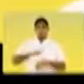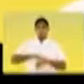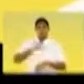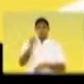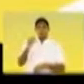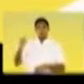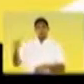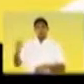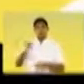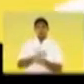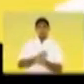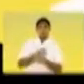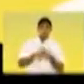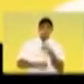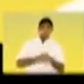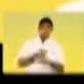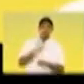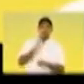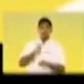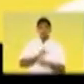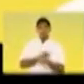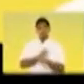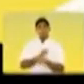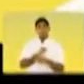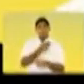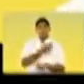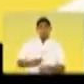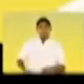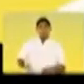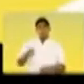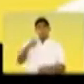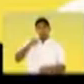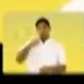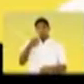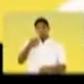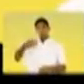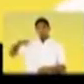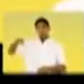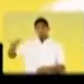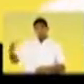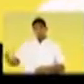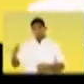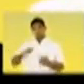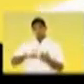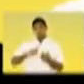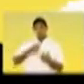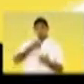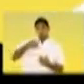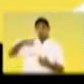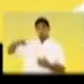com mais de 60 anos de existência foi reformado no governo Elias Lira entre os anos de 1992